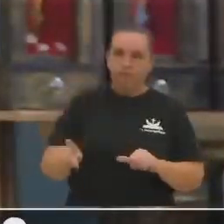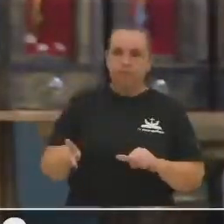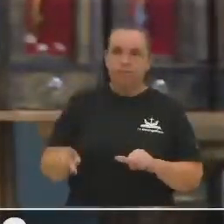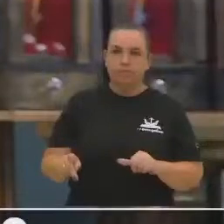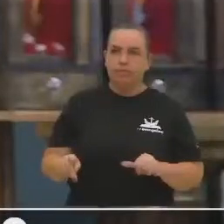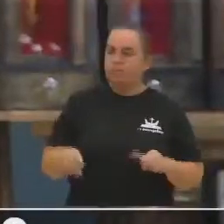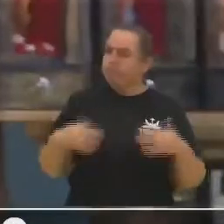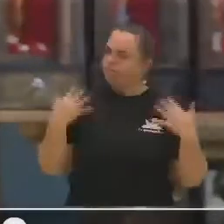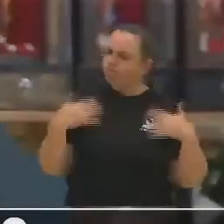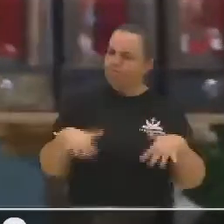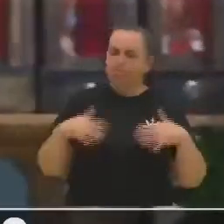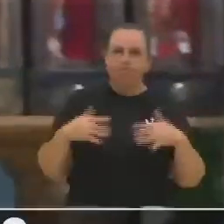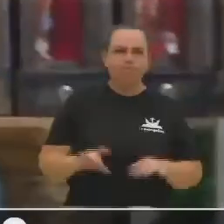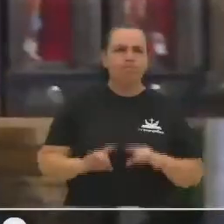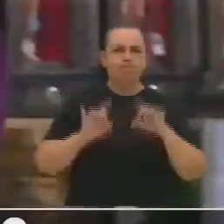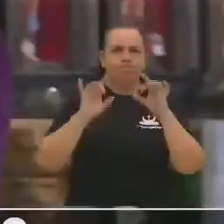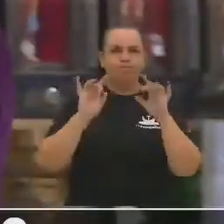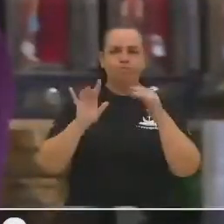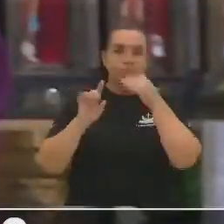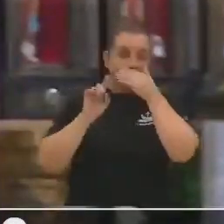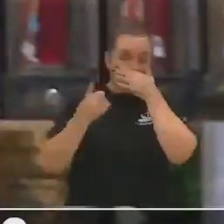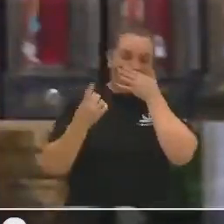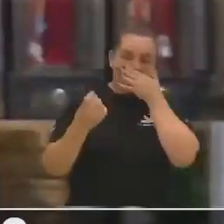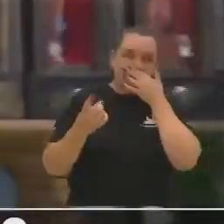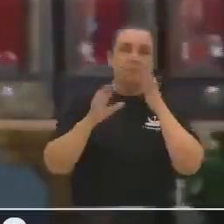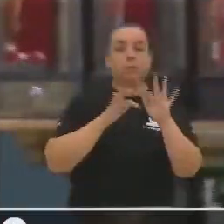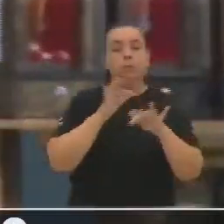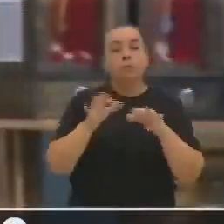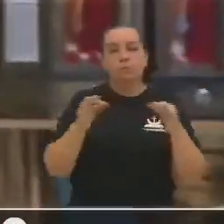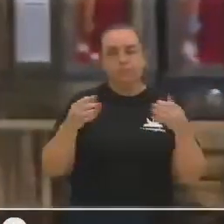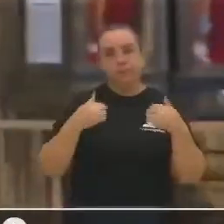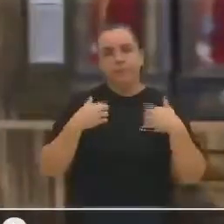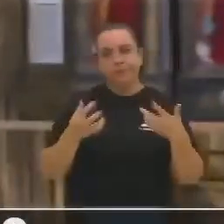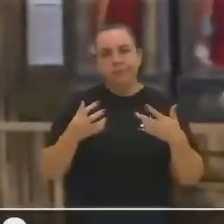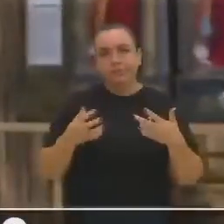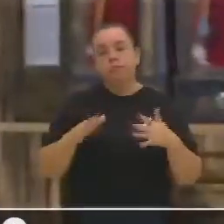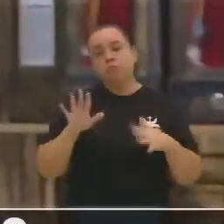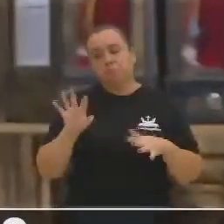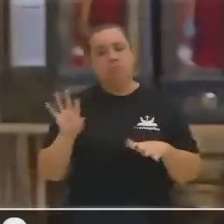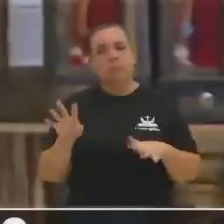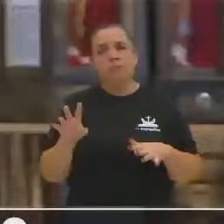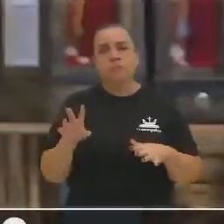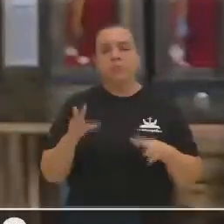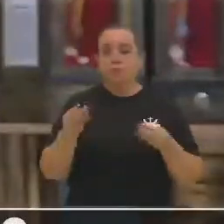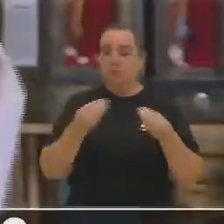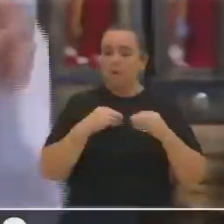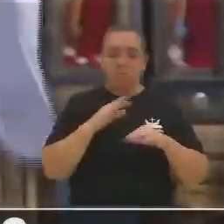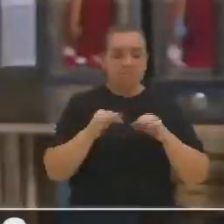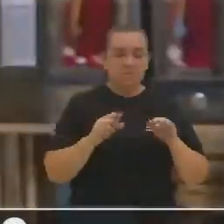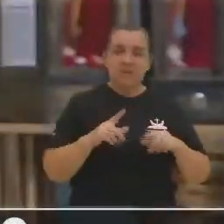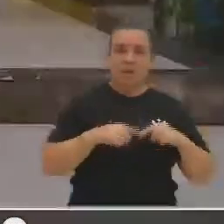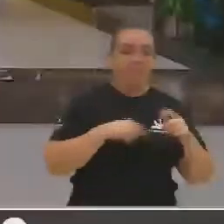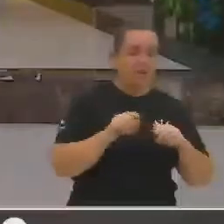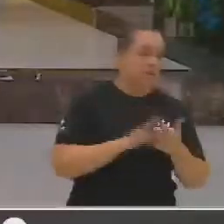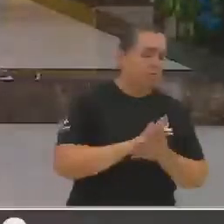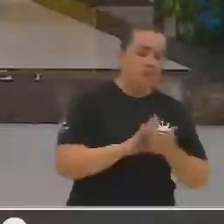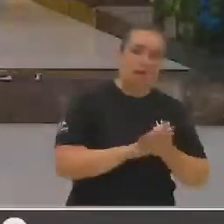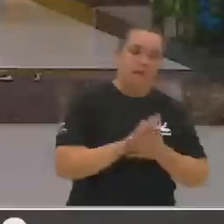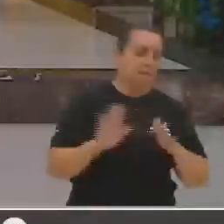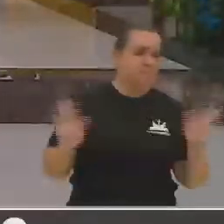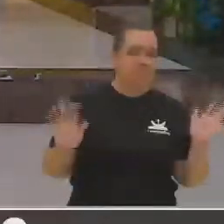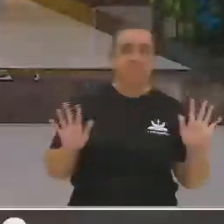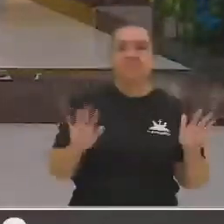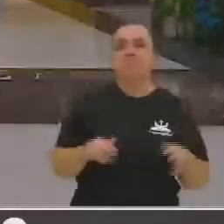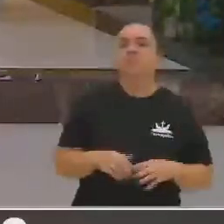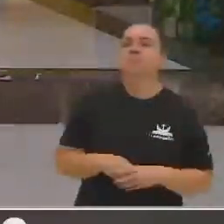mulher, esse é o único presente que eu quero receber, não é assim? Não precisa me dar nada, você pode ganhar o dinheiro que for, não